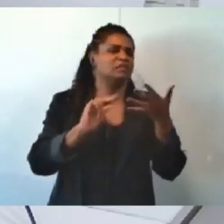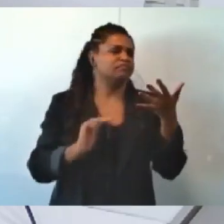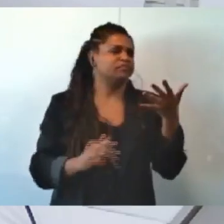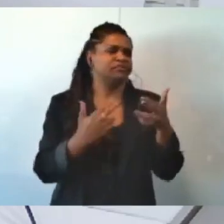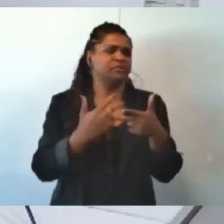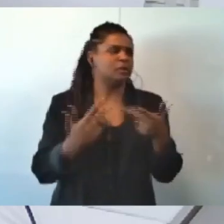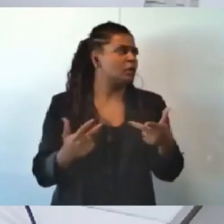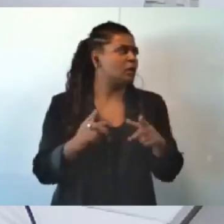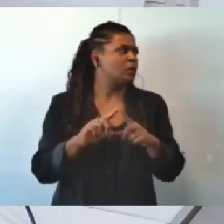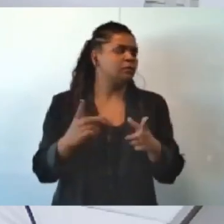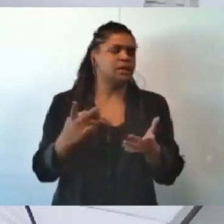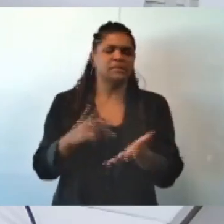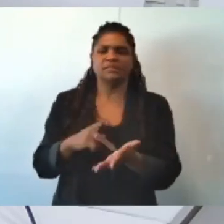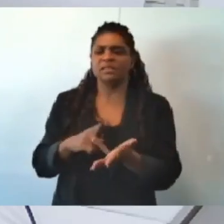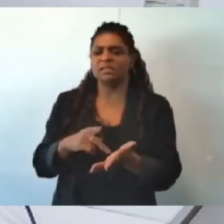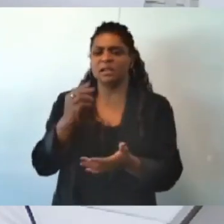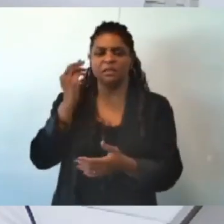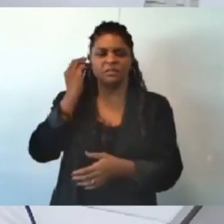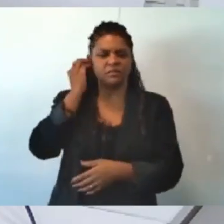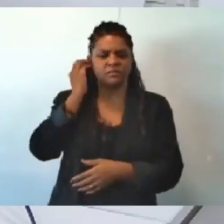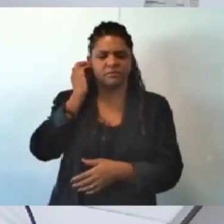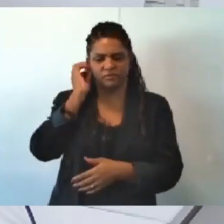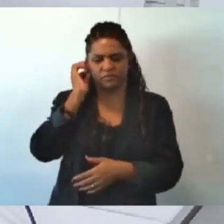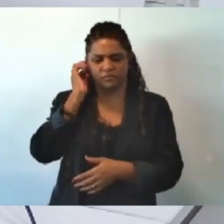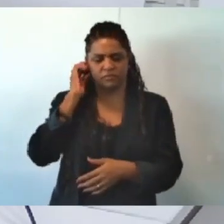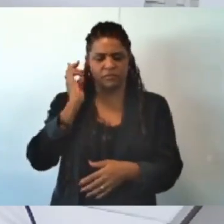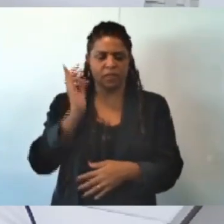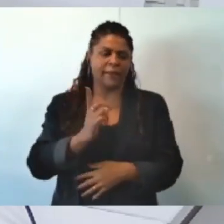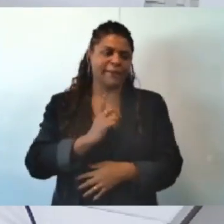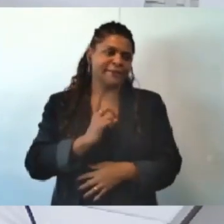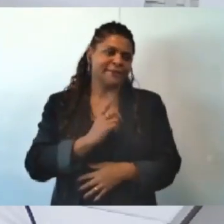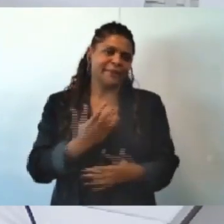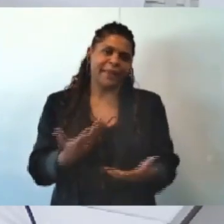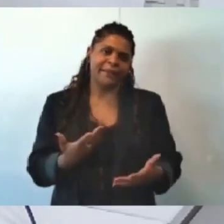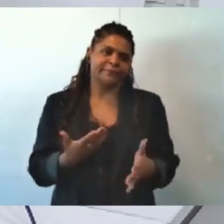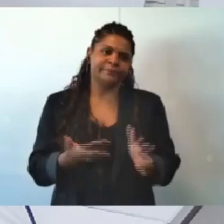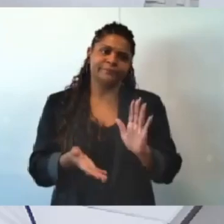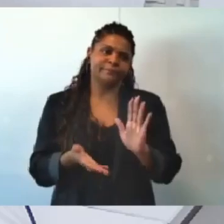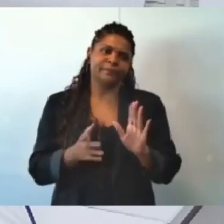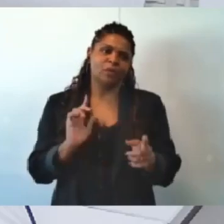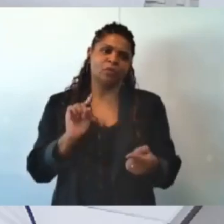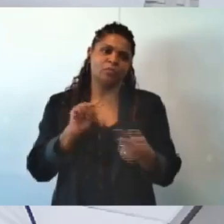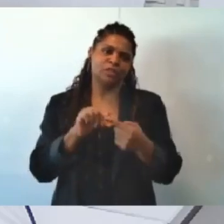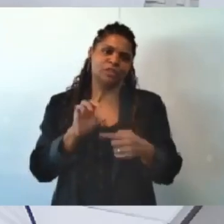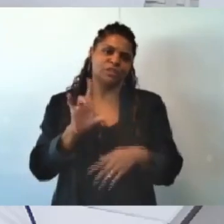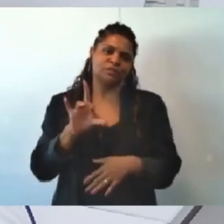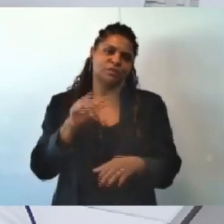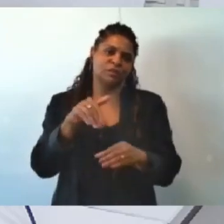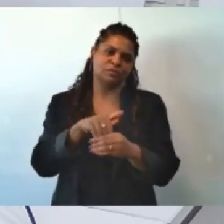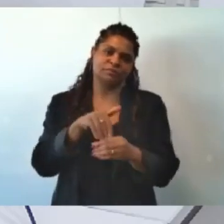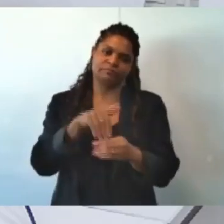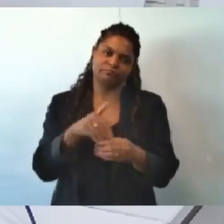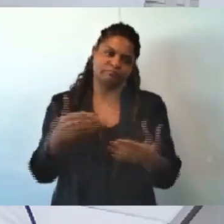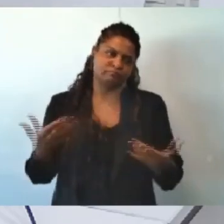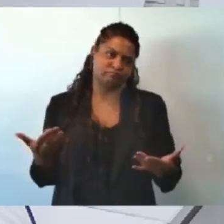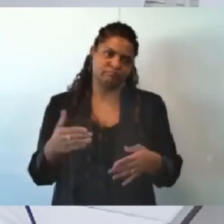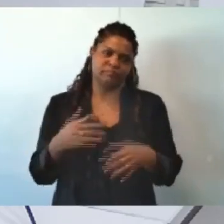realidade, tem um pano de fundo eleitoral, com certeza, porque não tem outra